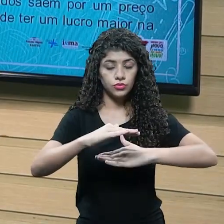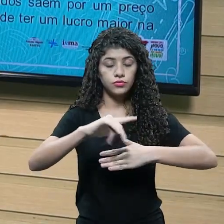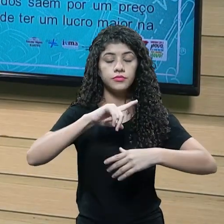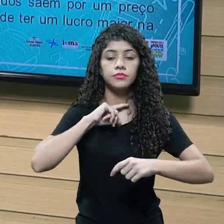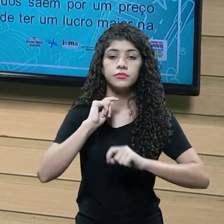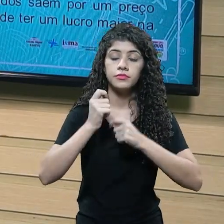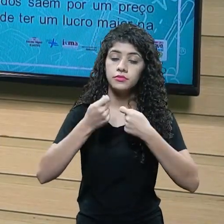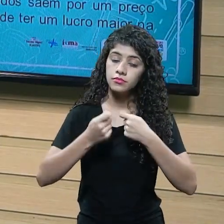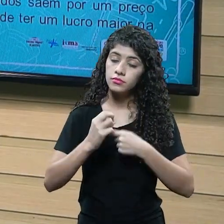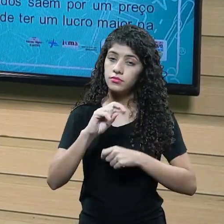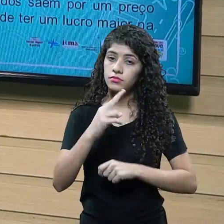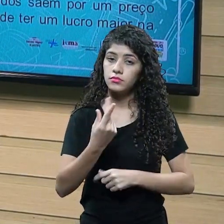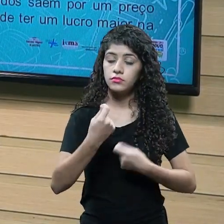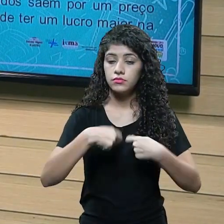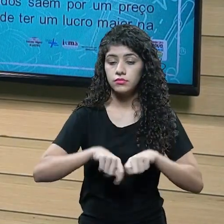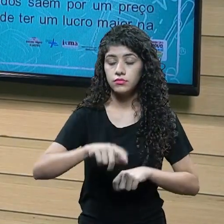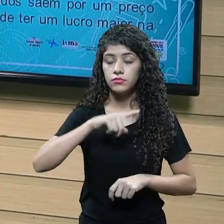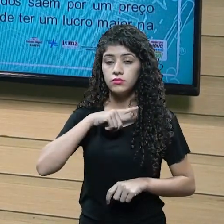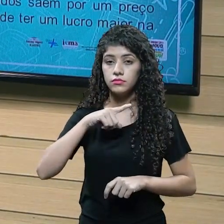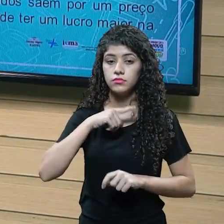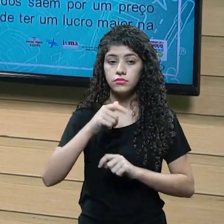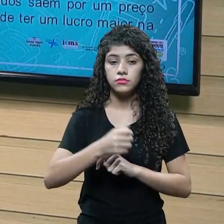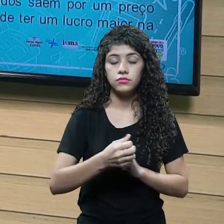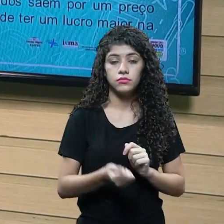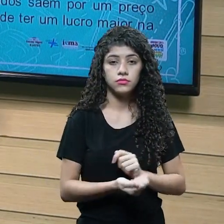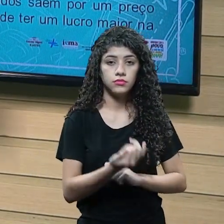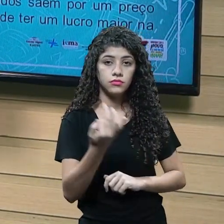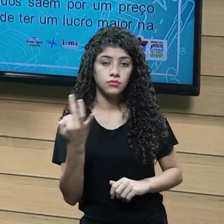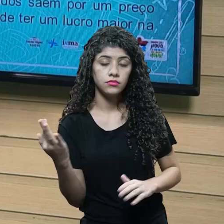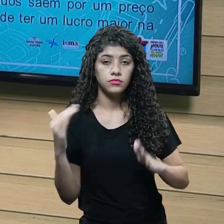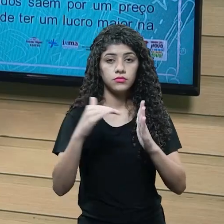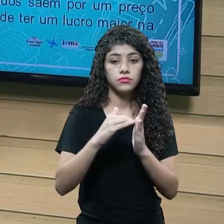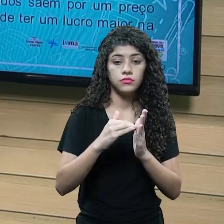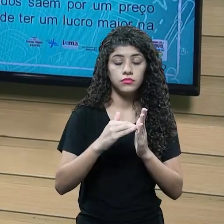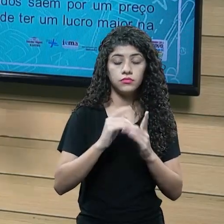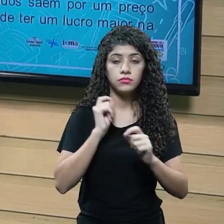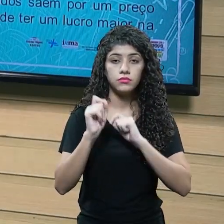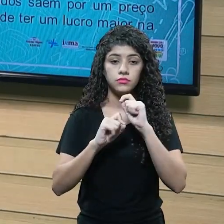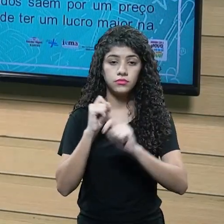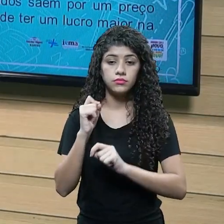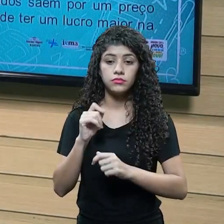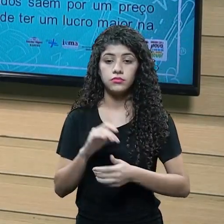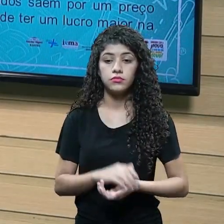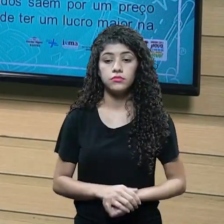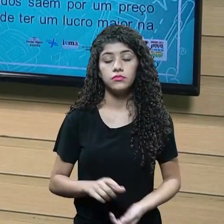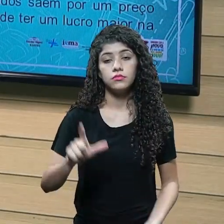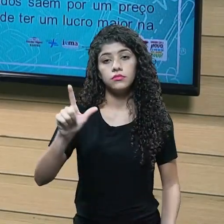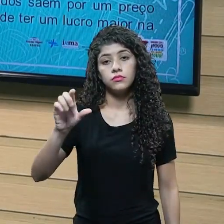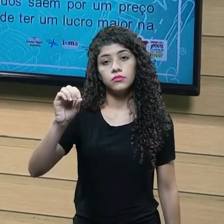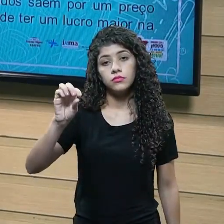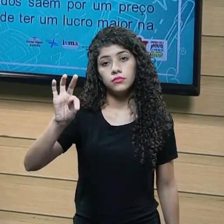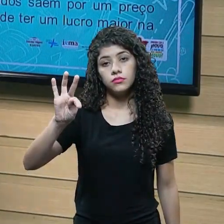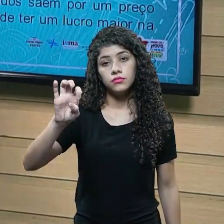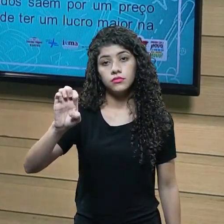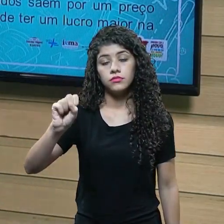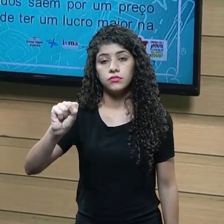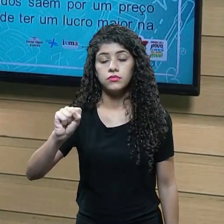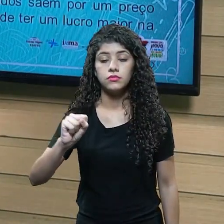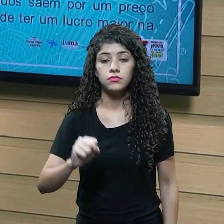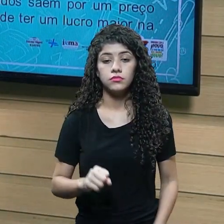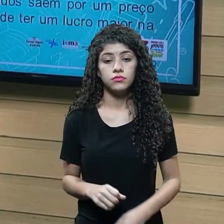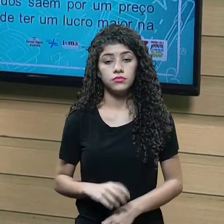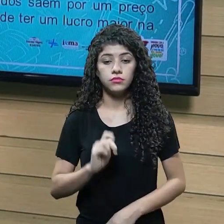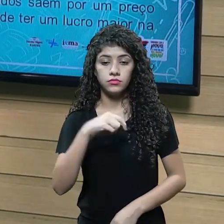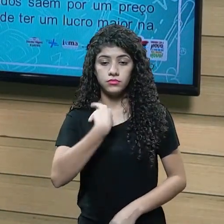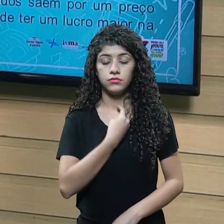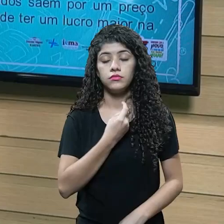uma quantidade mínima estabelecida. Olha, geralmente essa modalidade o cliente adquire lotes de produtos em vez de unidades. O varejo, nós consumidores